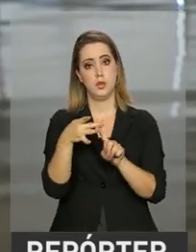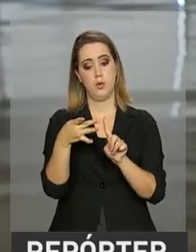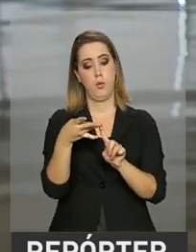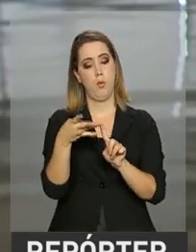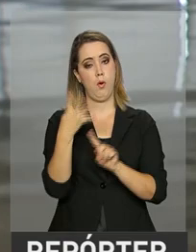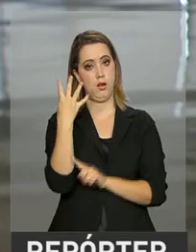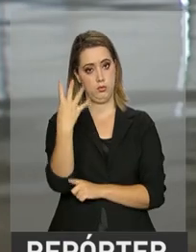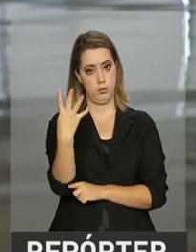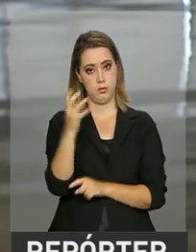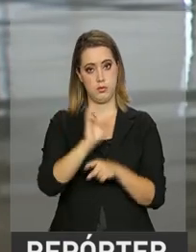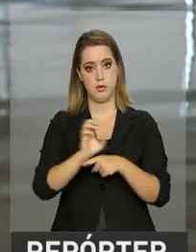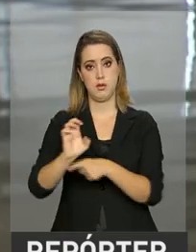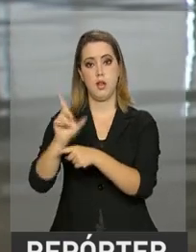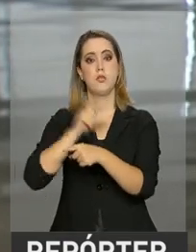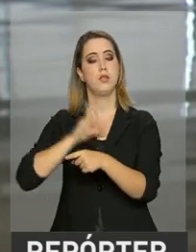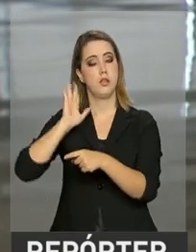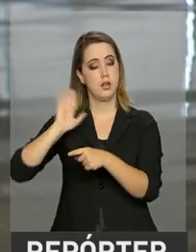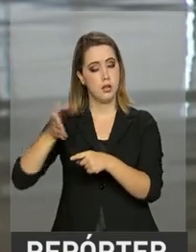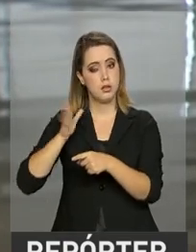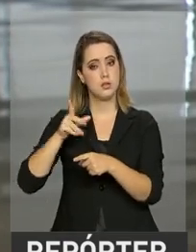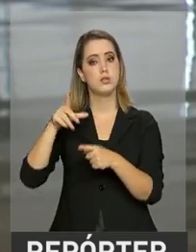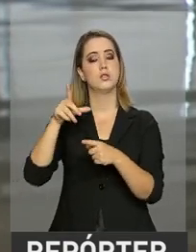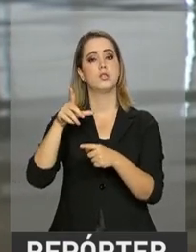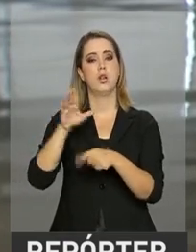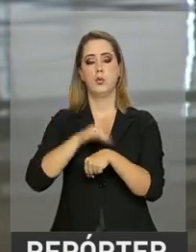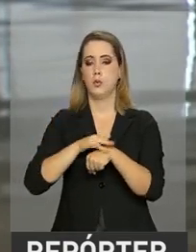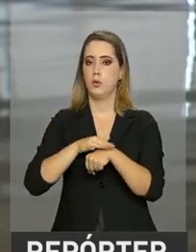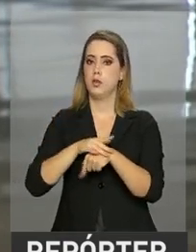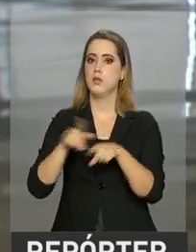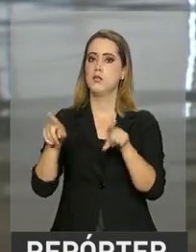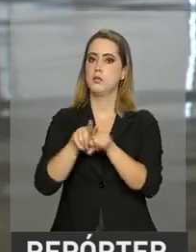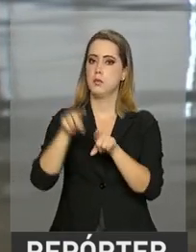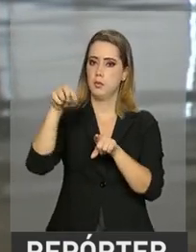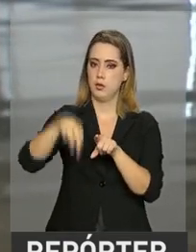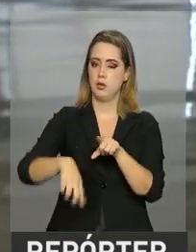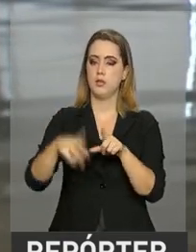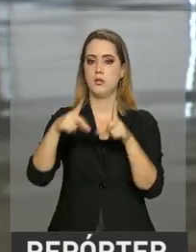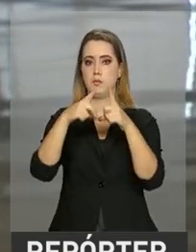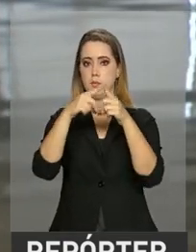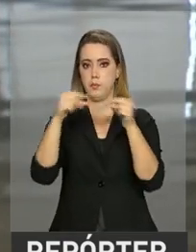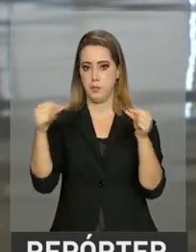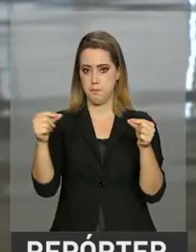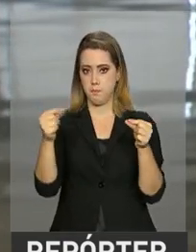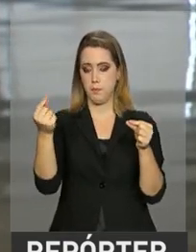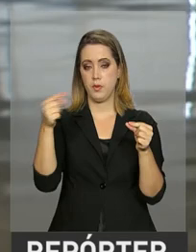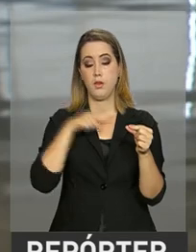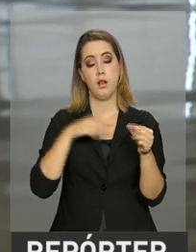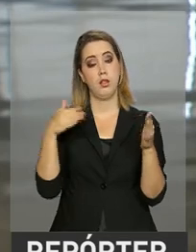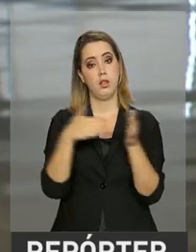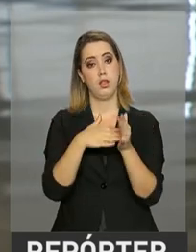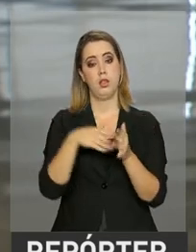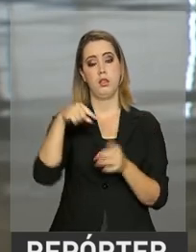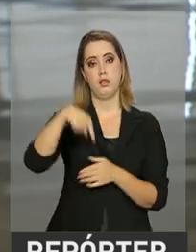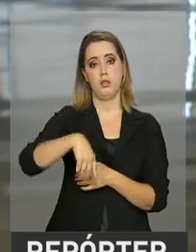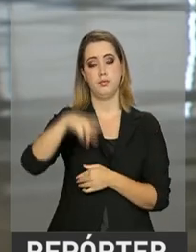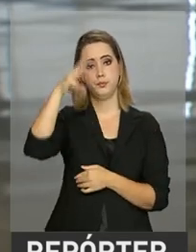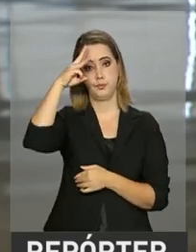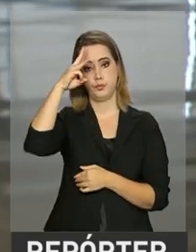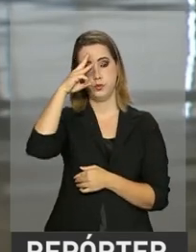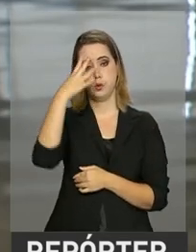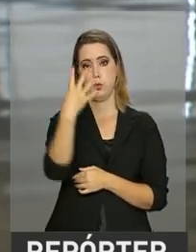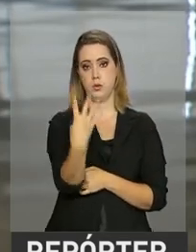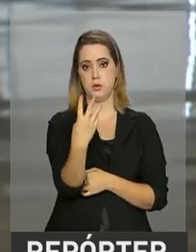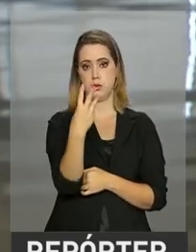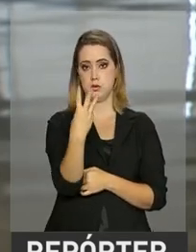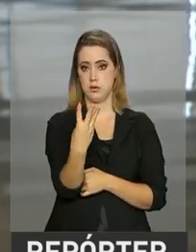há registro da doença e também aqui para o Distrito Federal. Até essa terça-feira, foram registrados 438